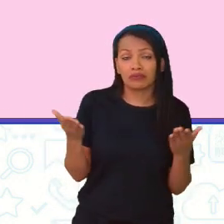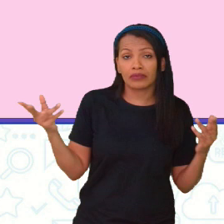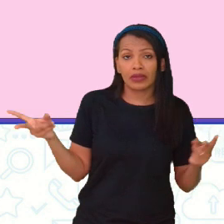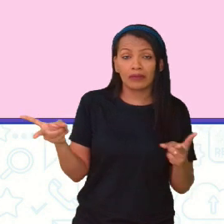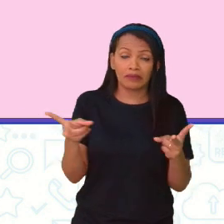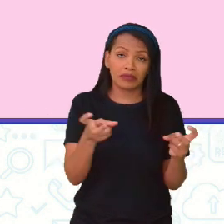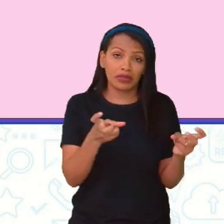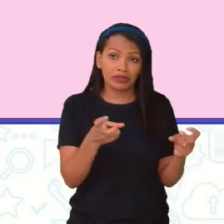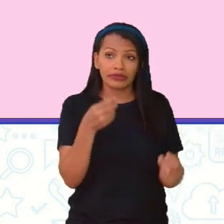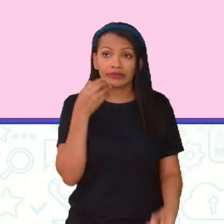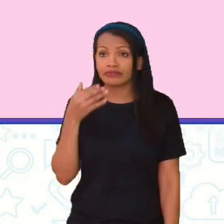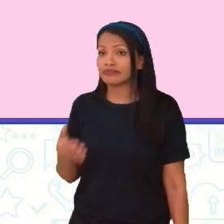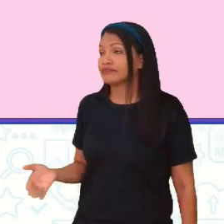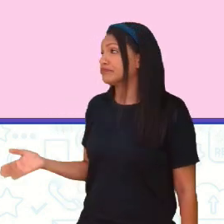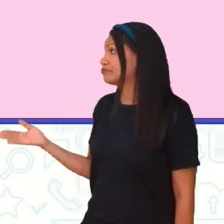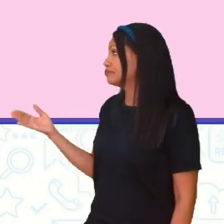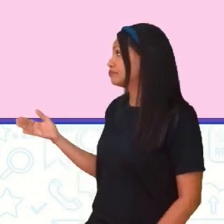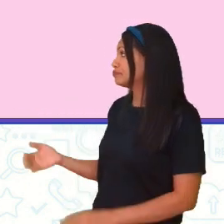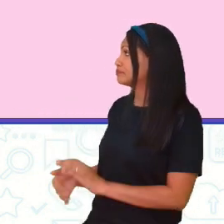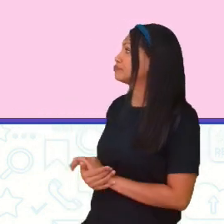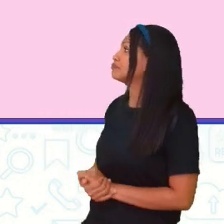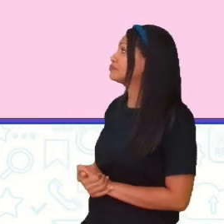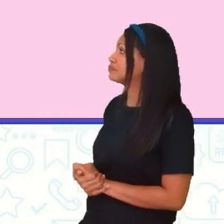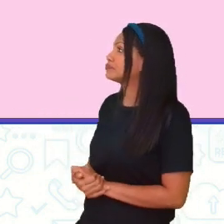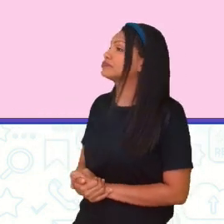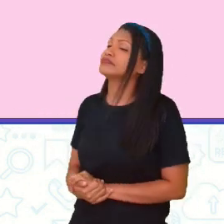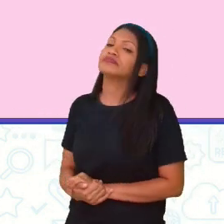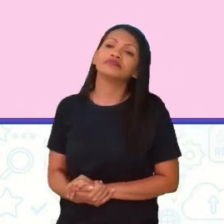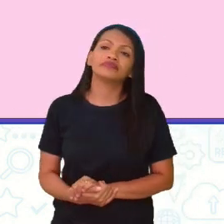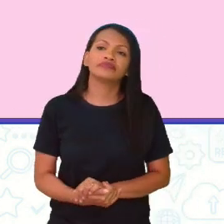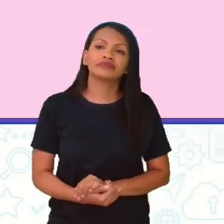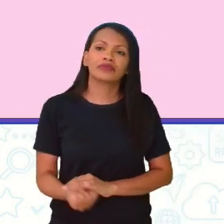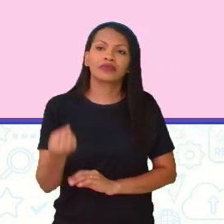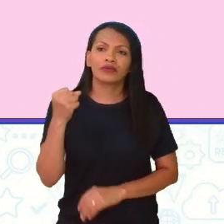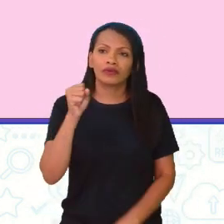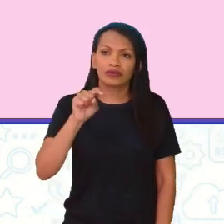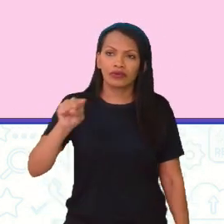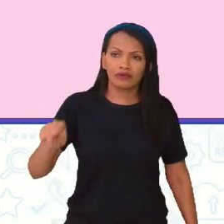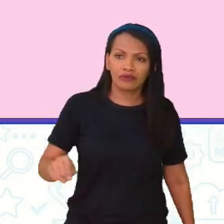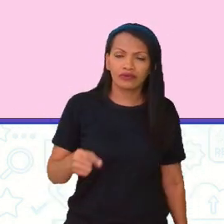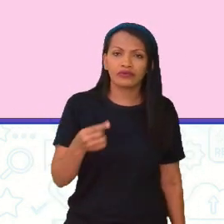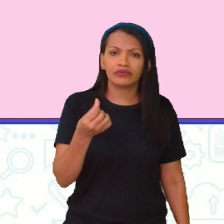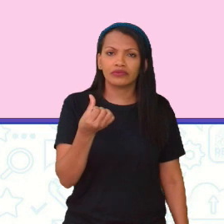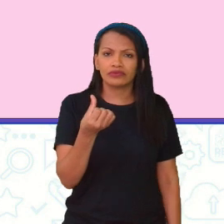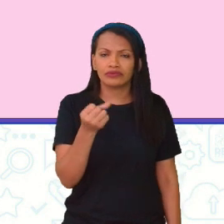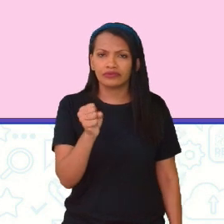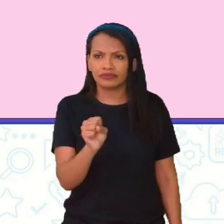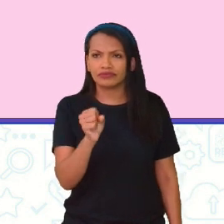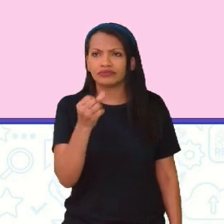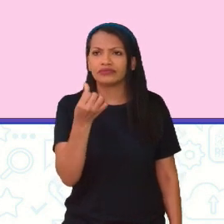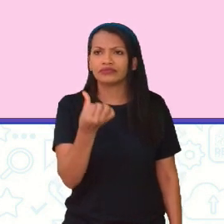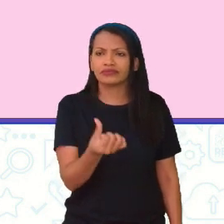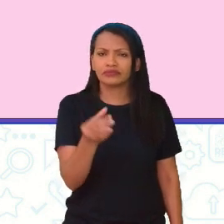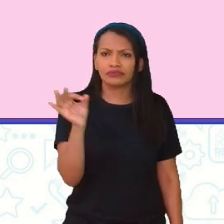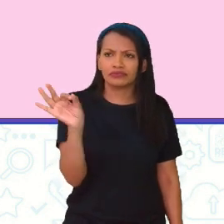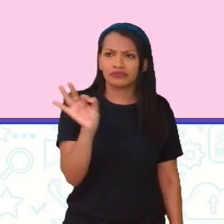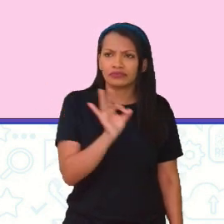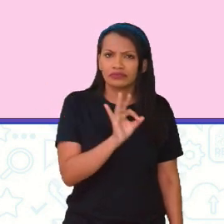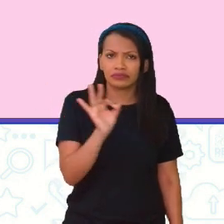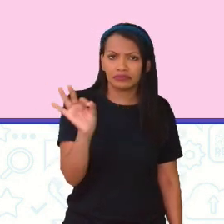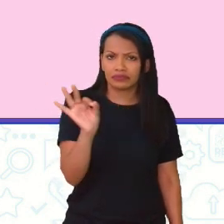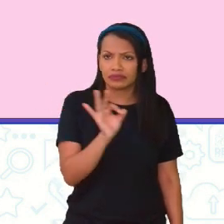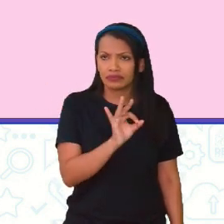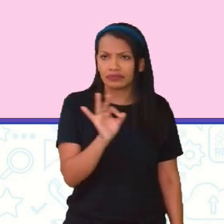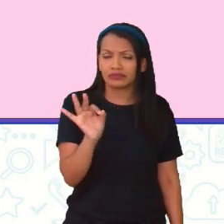quem se declarou preta, que é 8,86%, se eu somar com 45%, já vai dar muito mais de